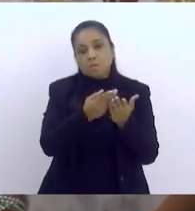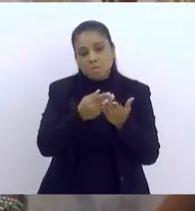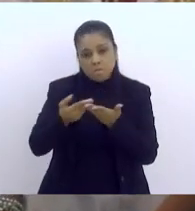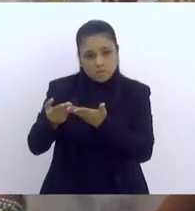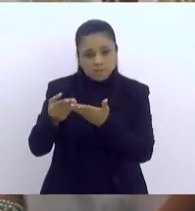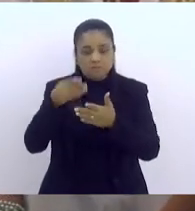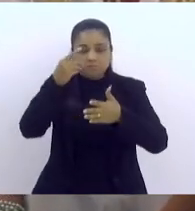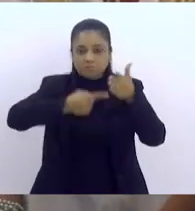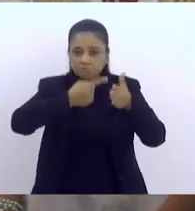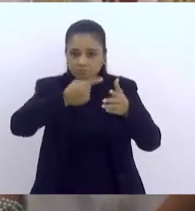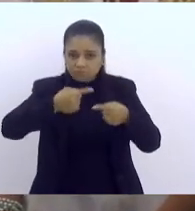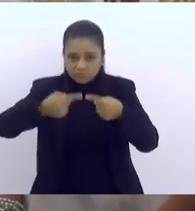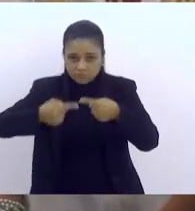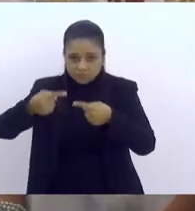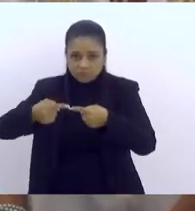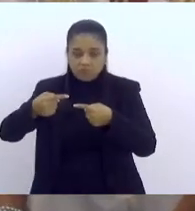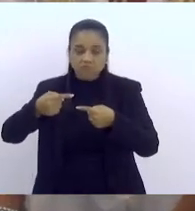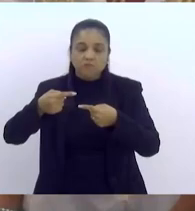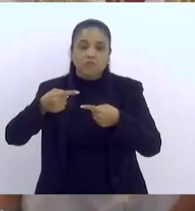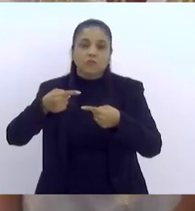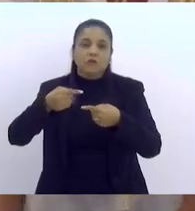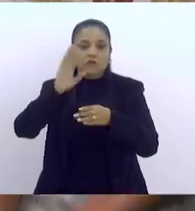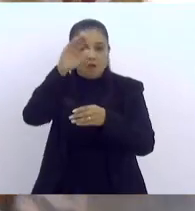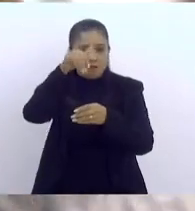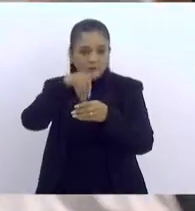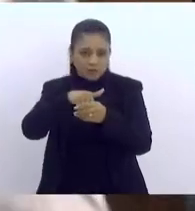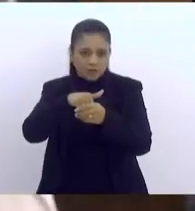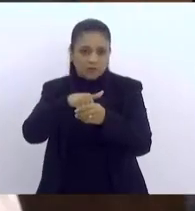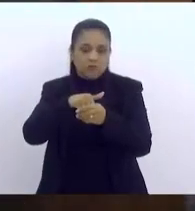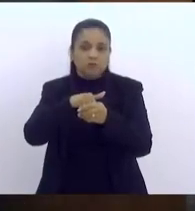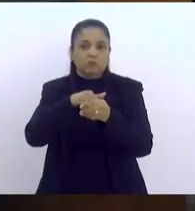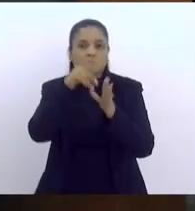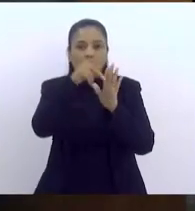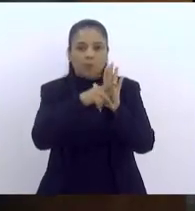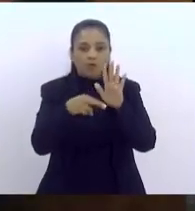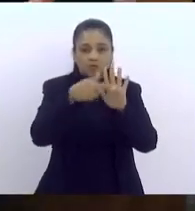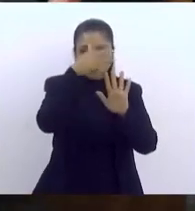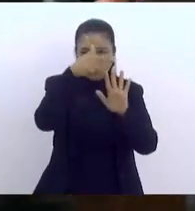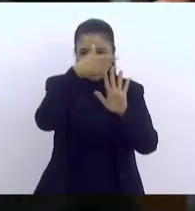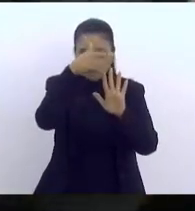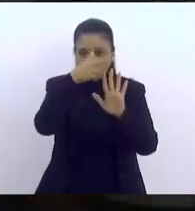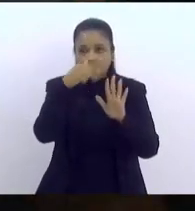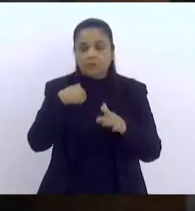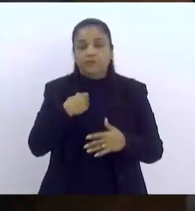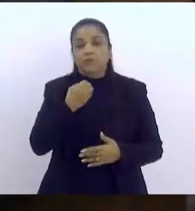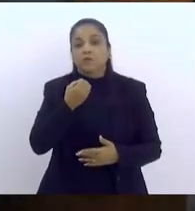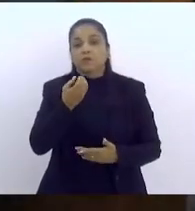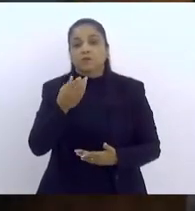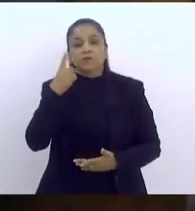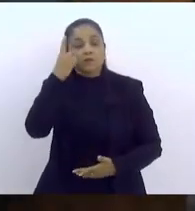também a votação, assim, do projeto de resolução. Obrigado. Obrigado. Boa deputada tarde,